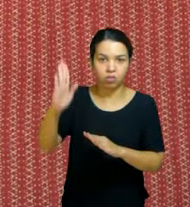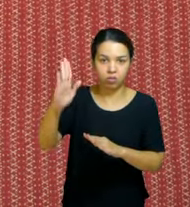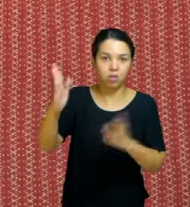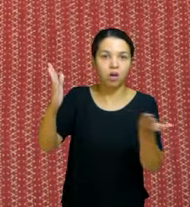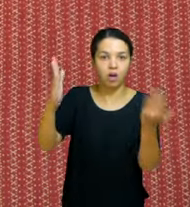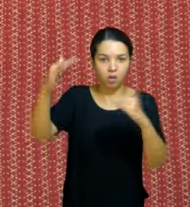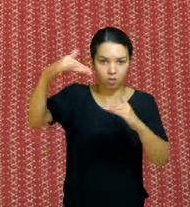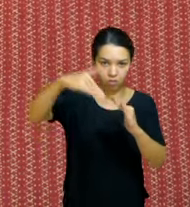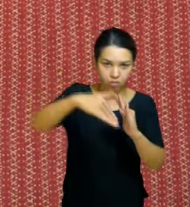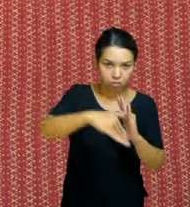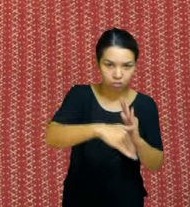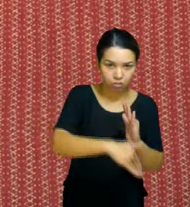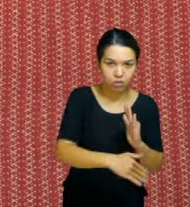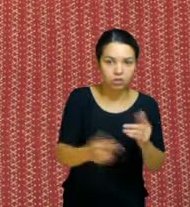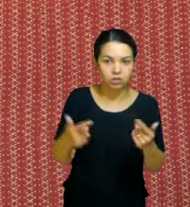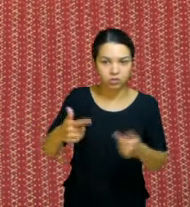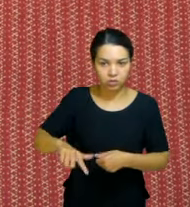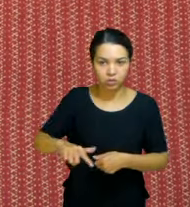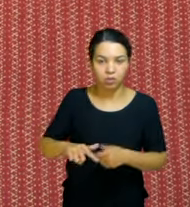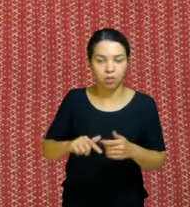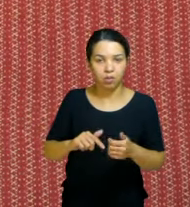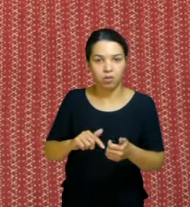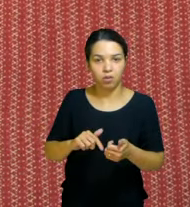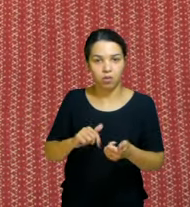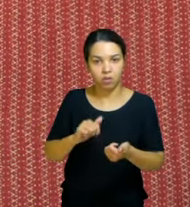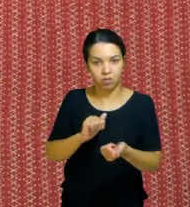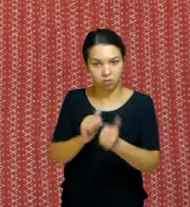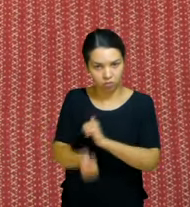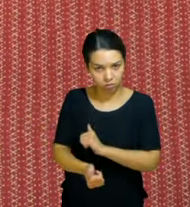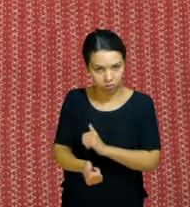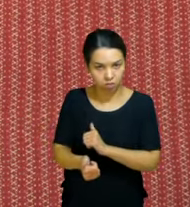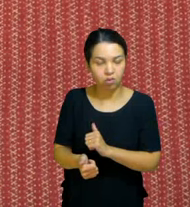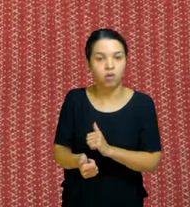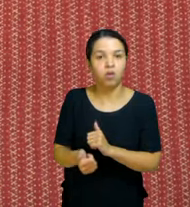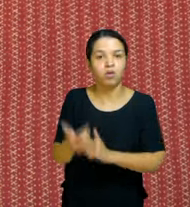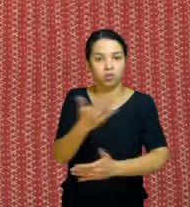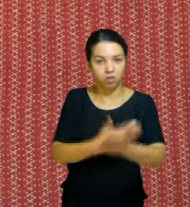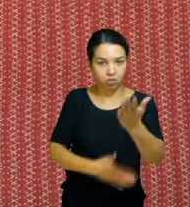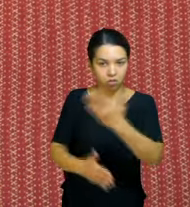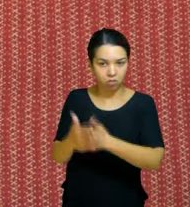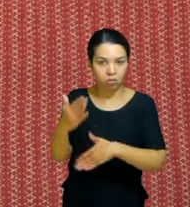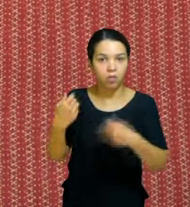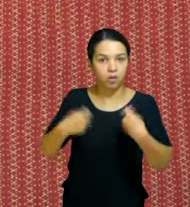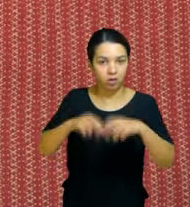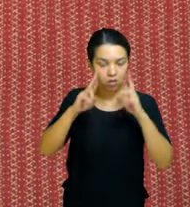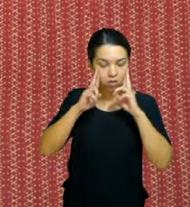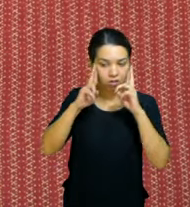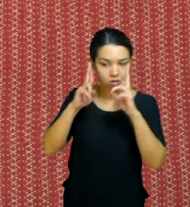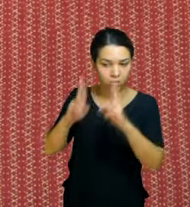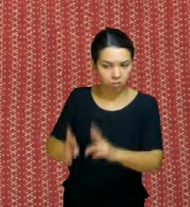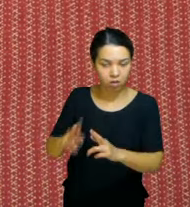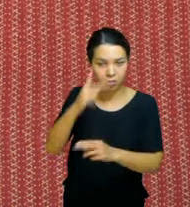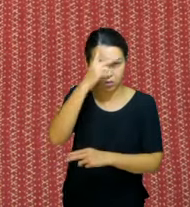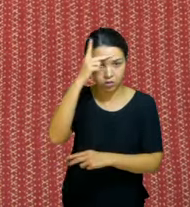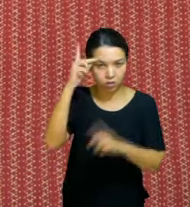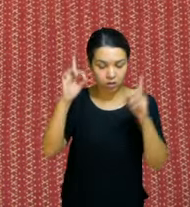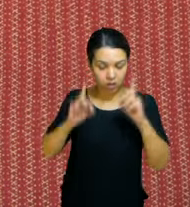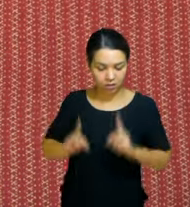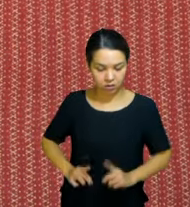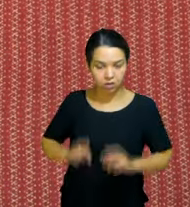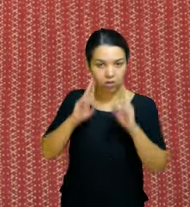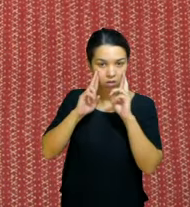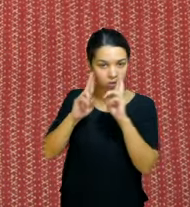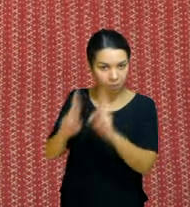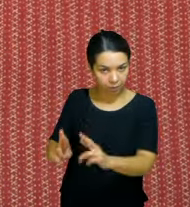a decadência. O Paradesporto sem ser respeitado. As pessoas com deficiência sem ser respeitadas. E daí